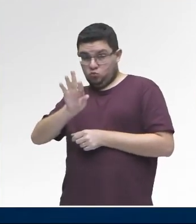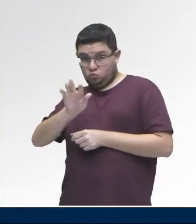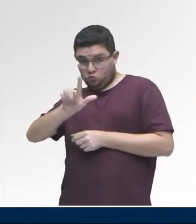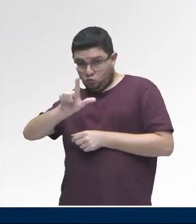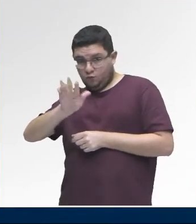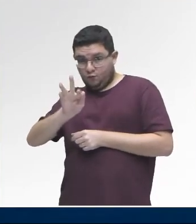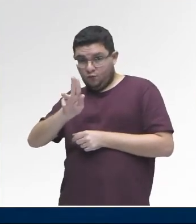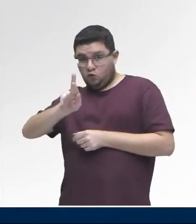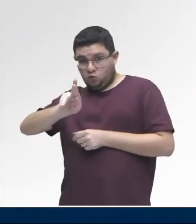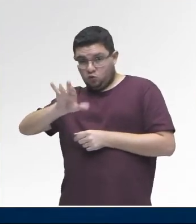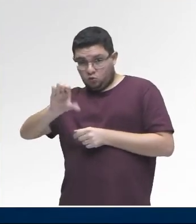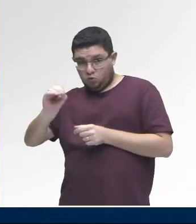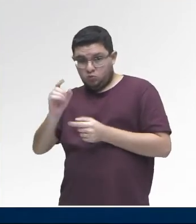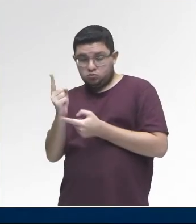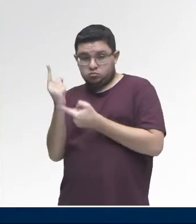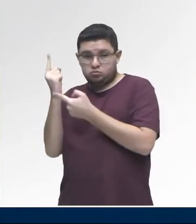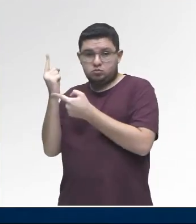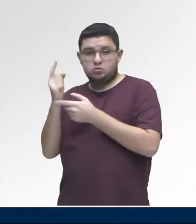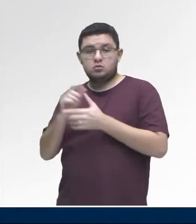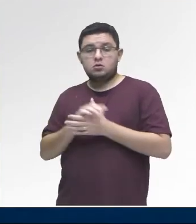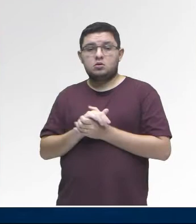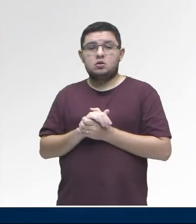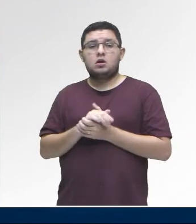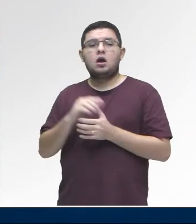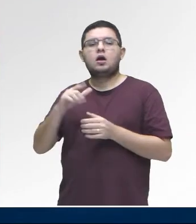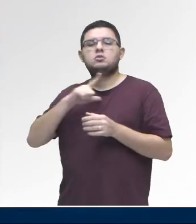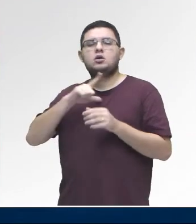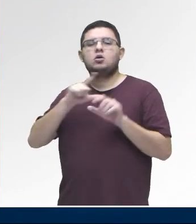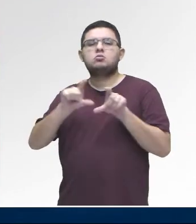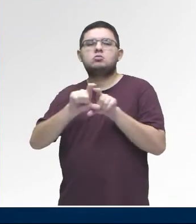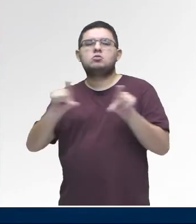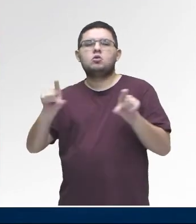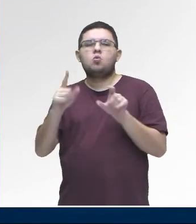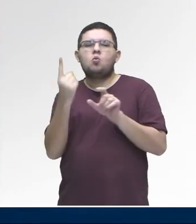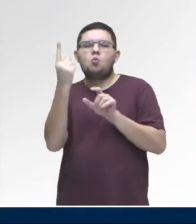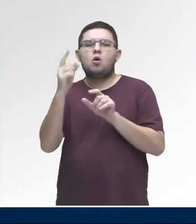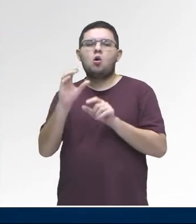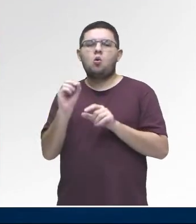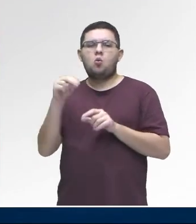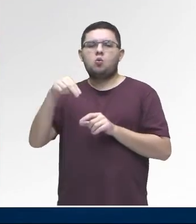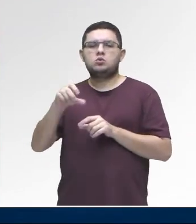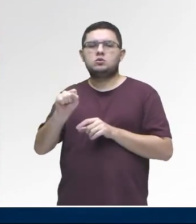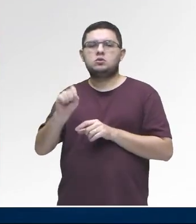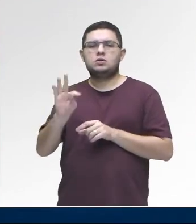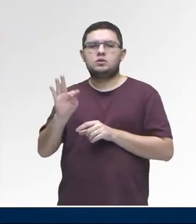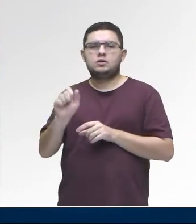Está aí a representação da constante de ionização.